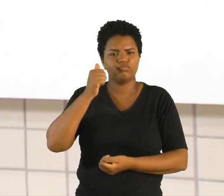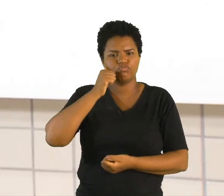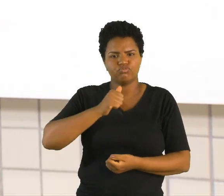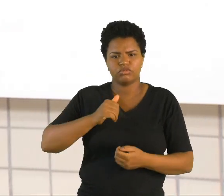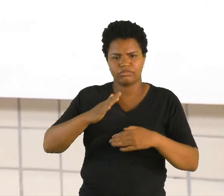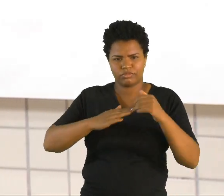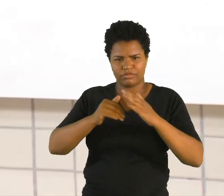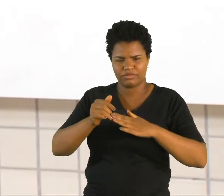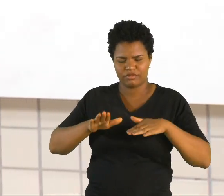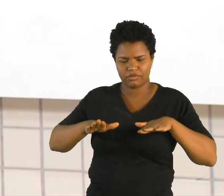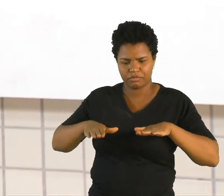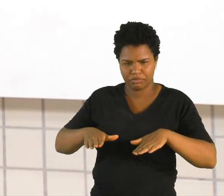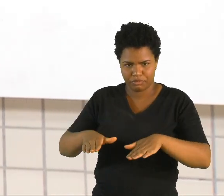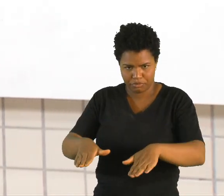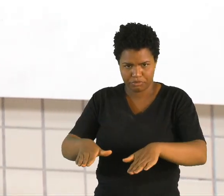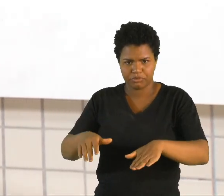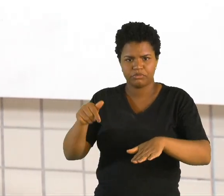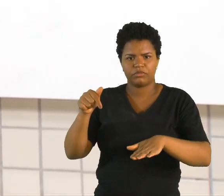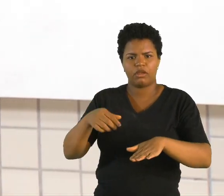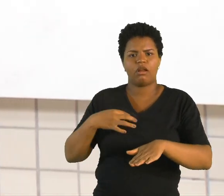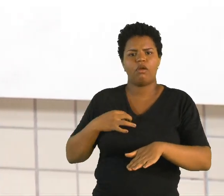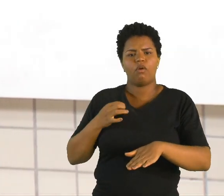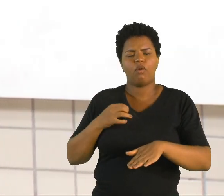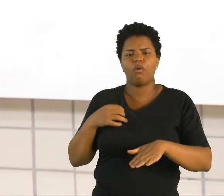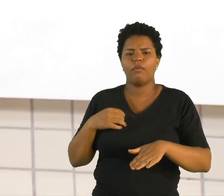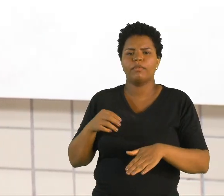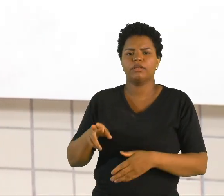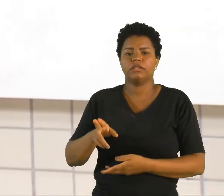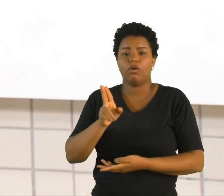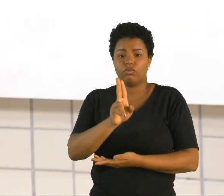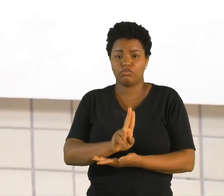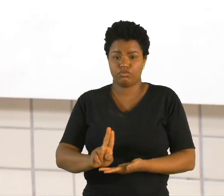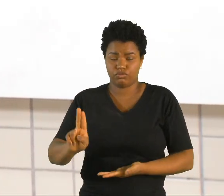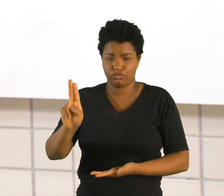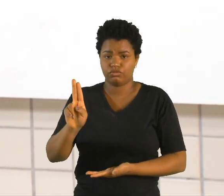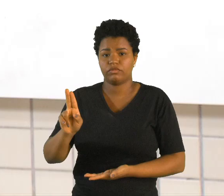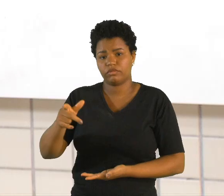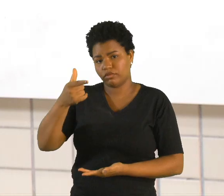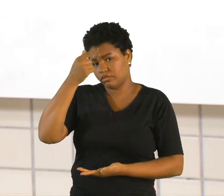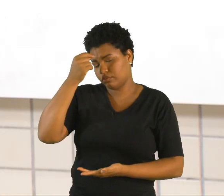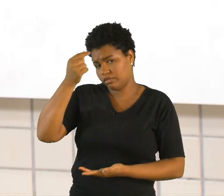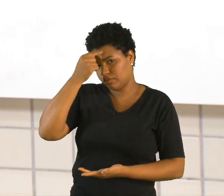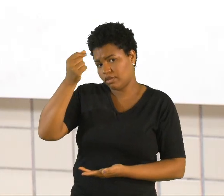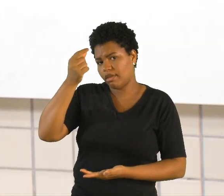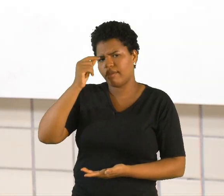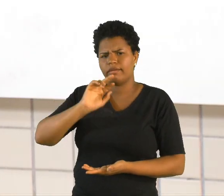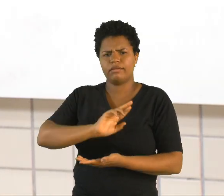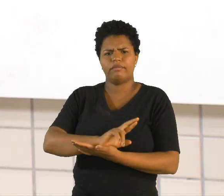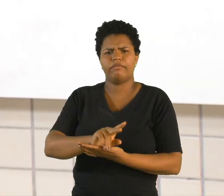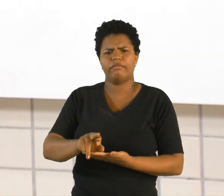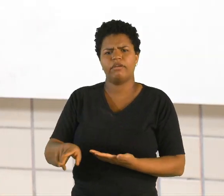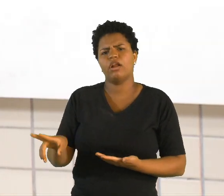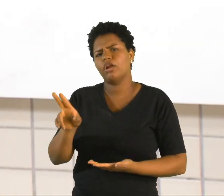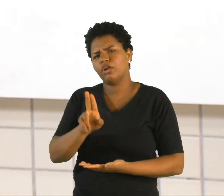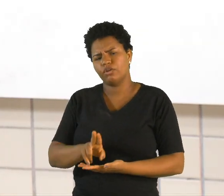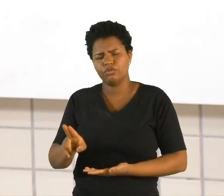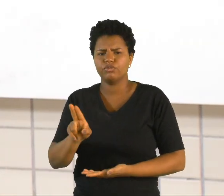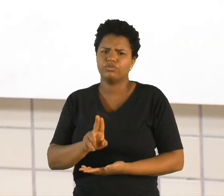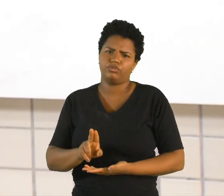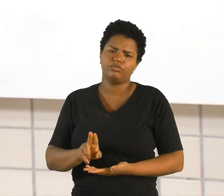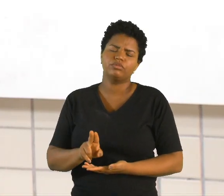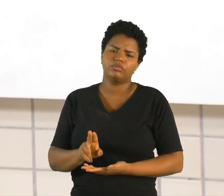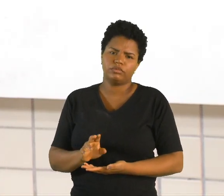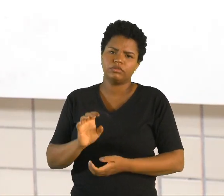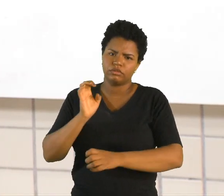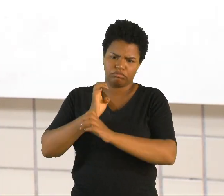poder medir a roupa, universitários, acadêmicos, engenheiros, diversas pessoas usam essas unidades de medidas.